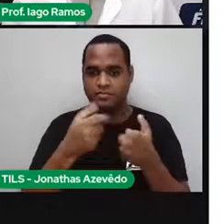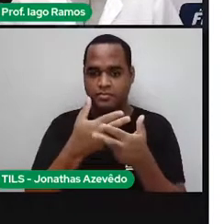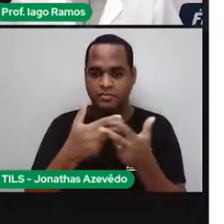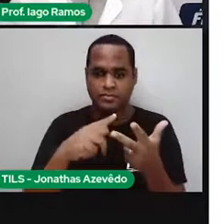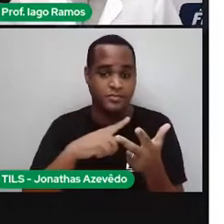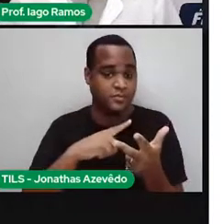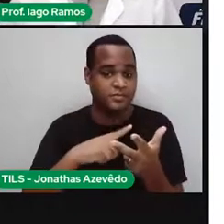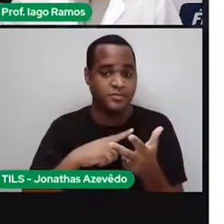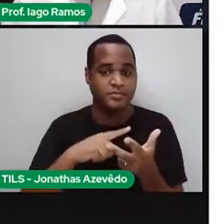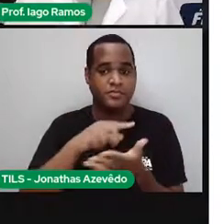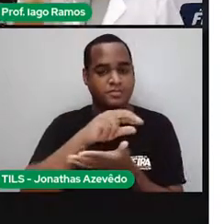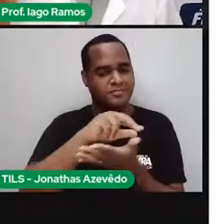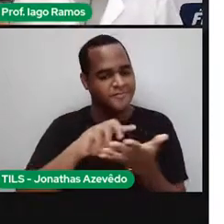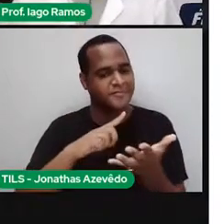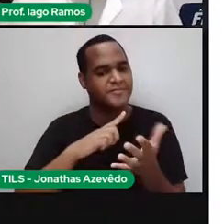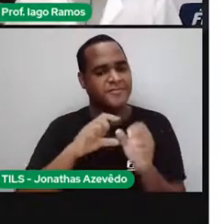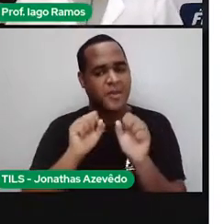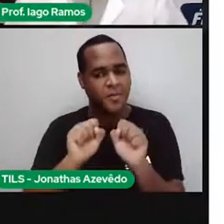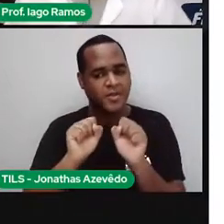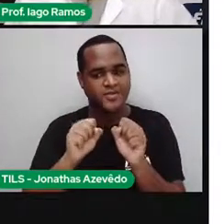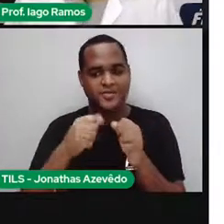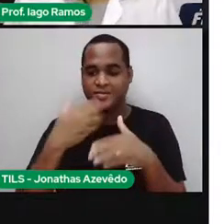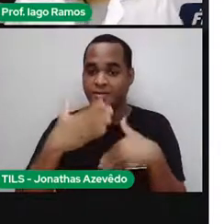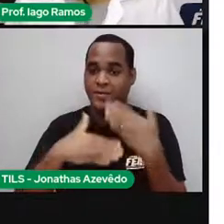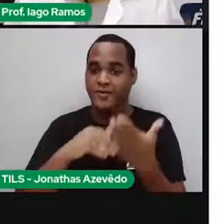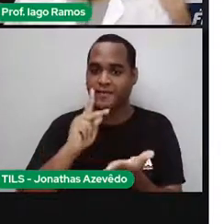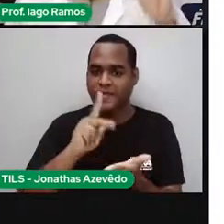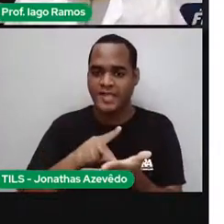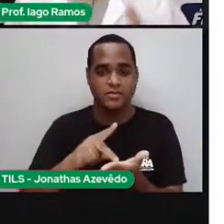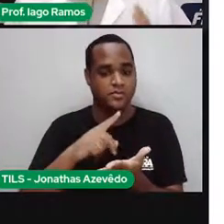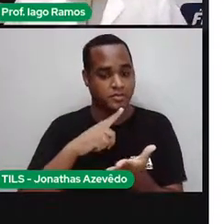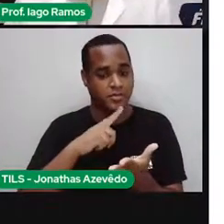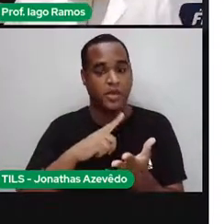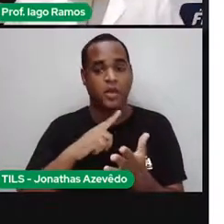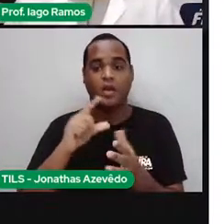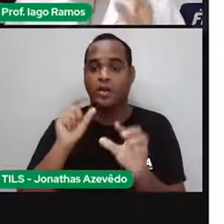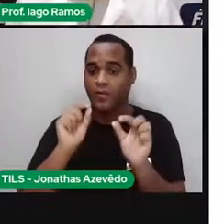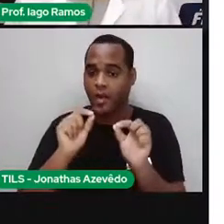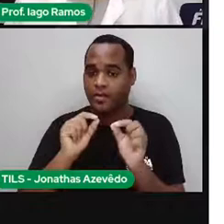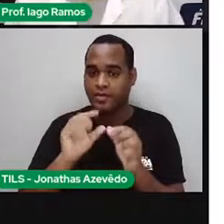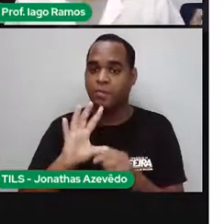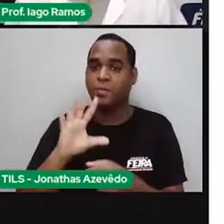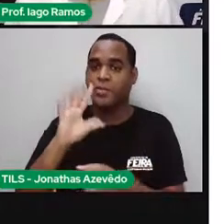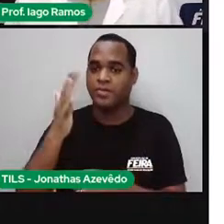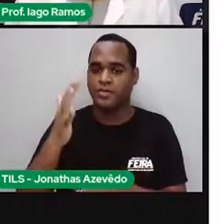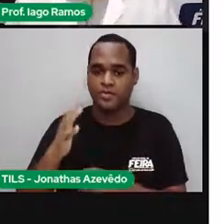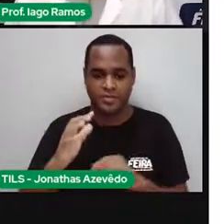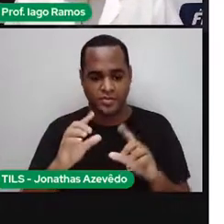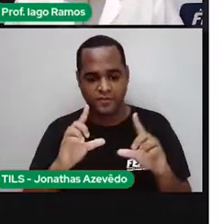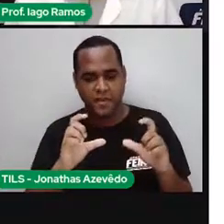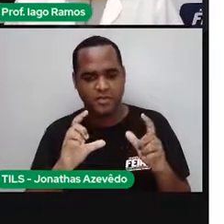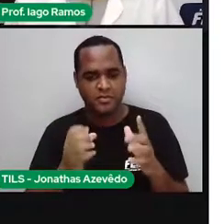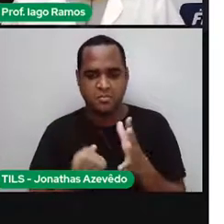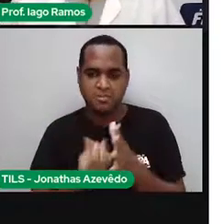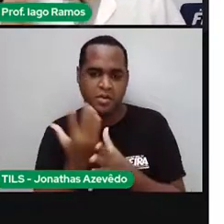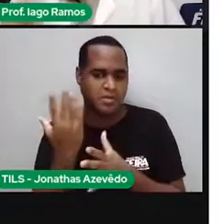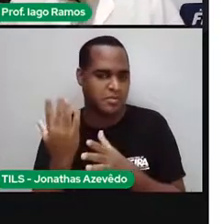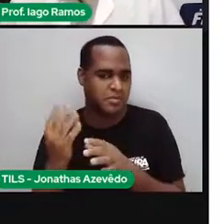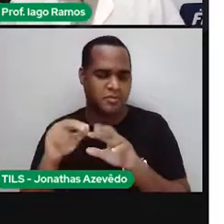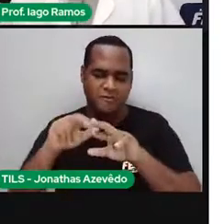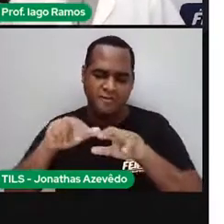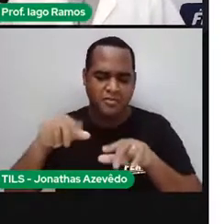né diz situações que te cercam vai aparecer Algum objeto alguma coisa que lembre um